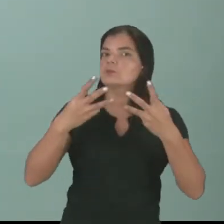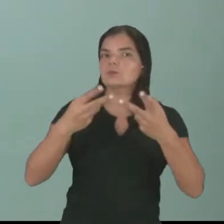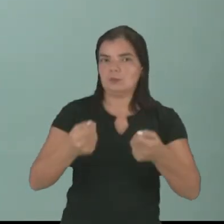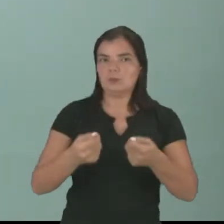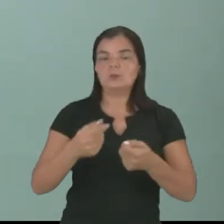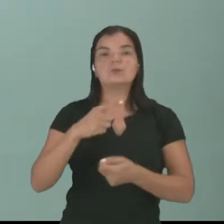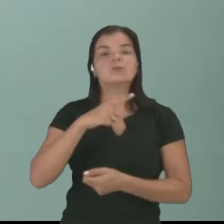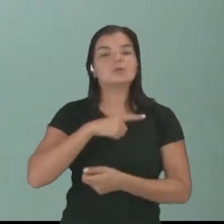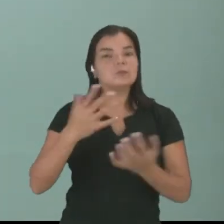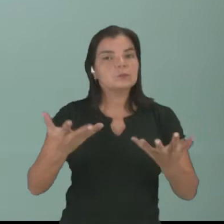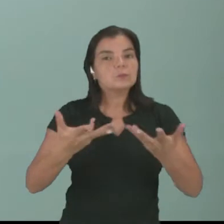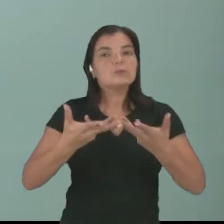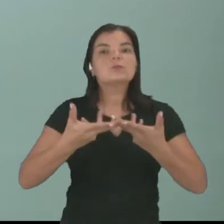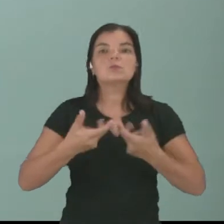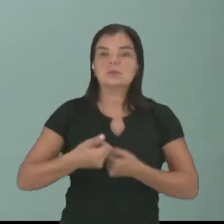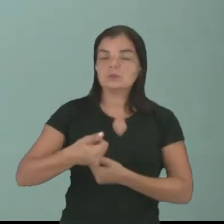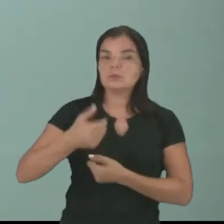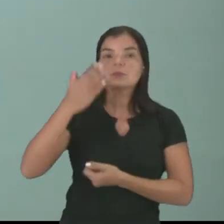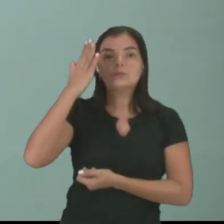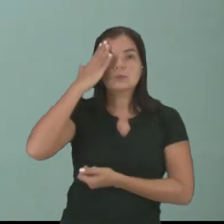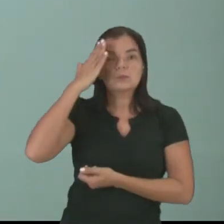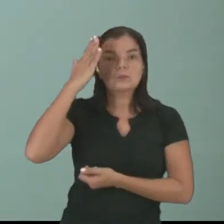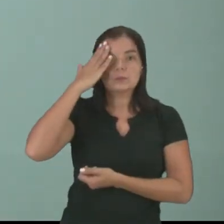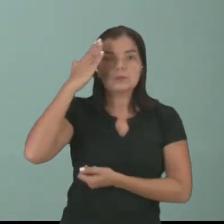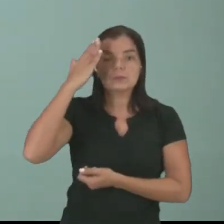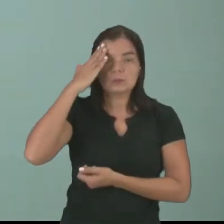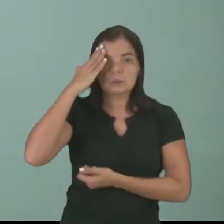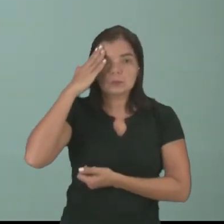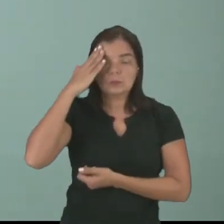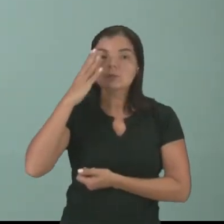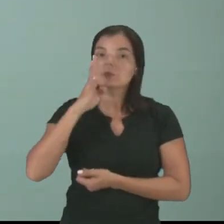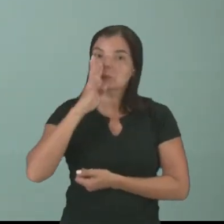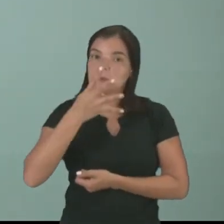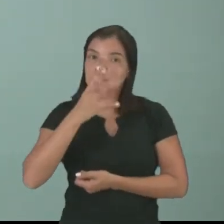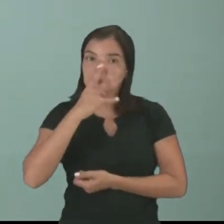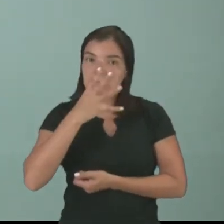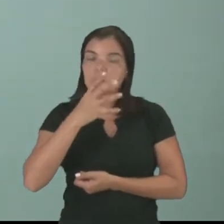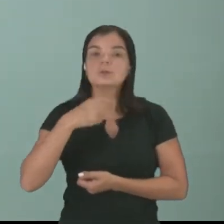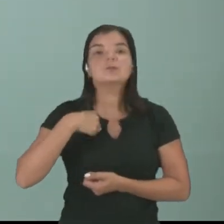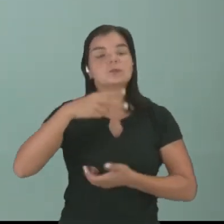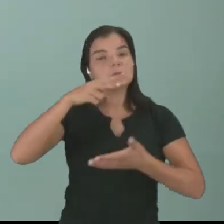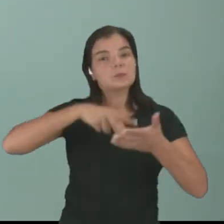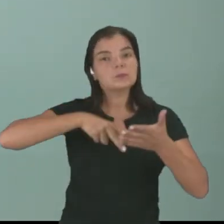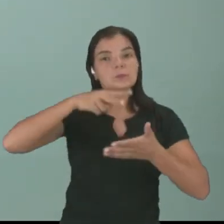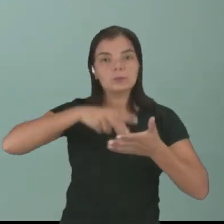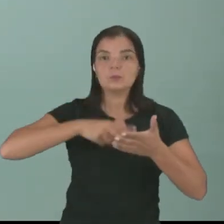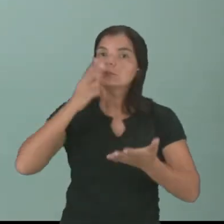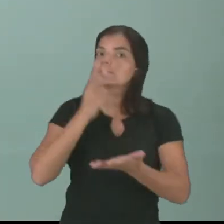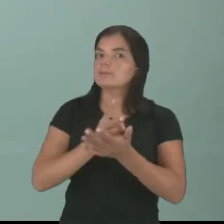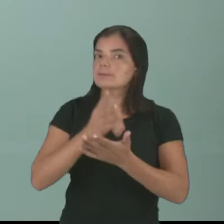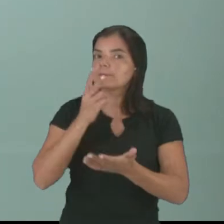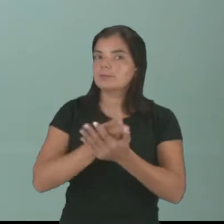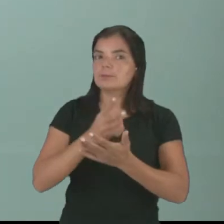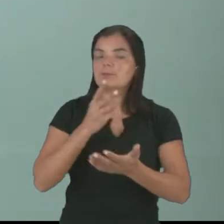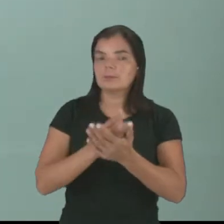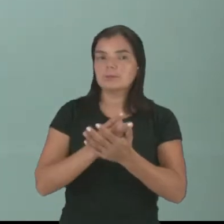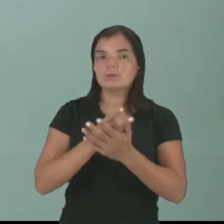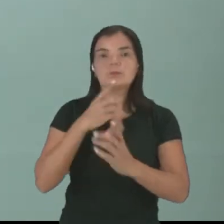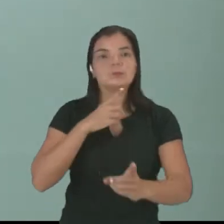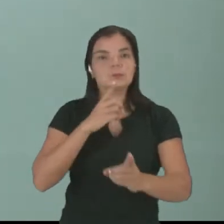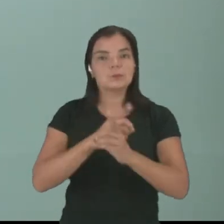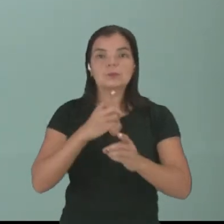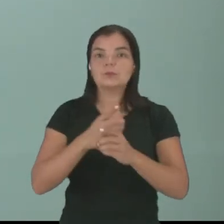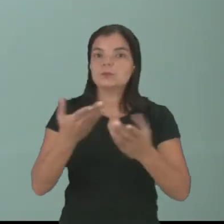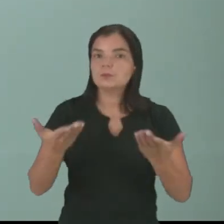e ter a capacidade de interpretar de maneira crítica o que nós estamos sempre nos deparando, e